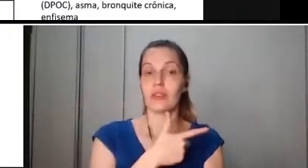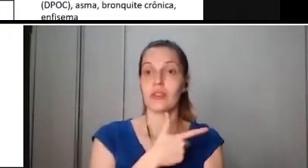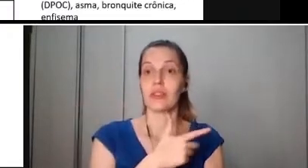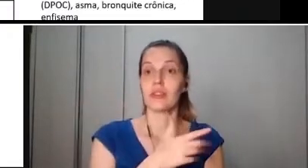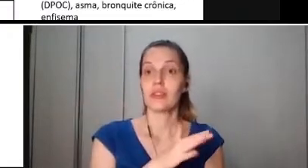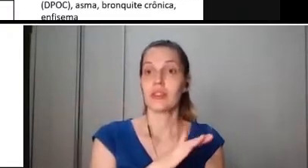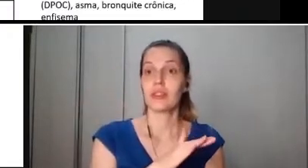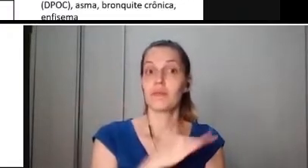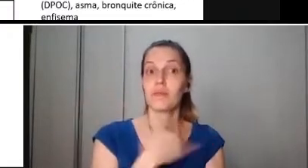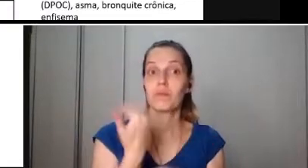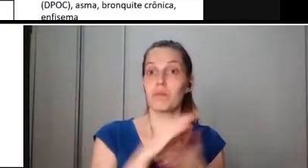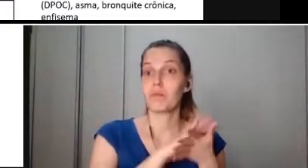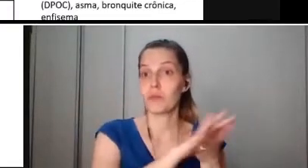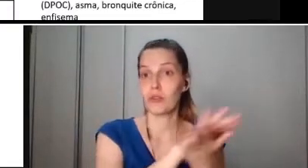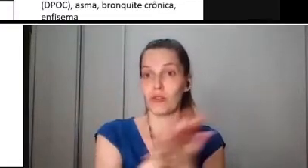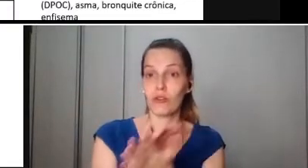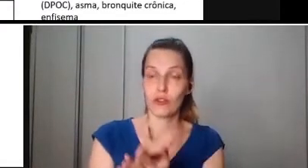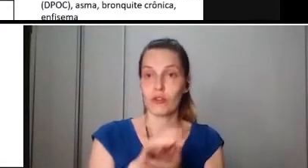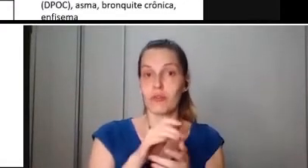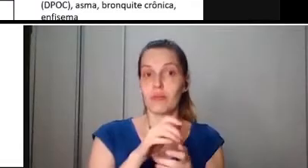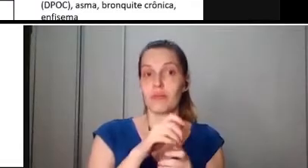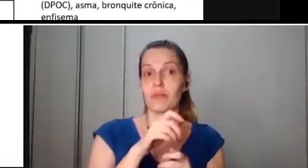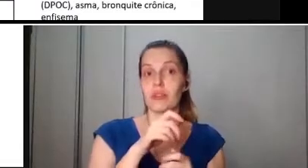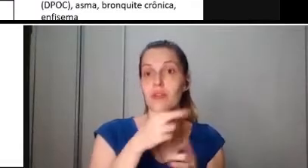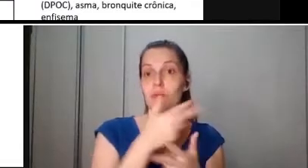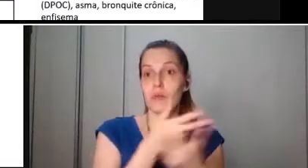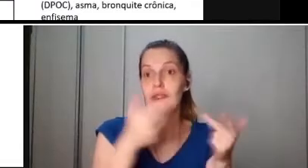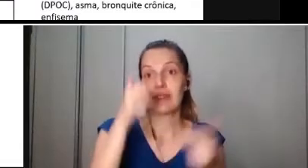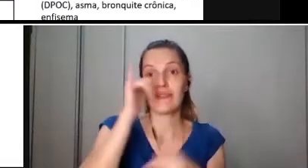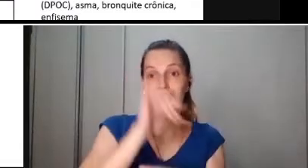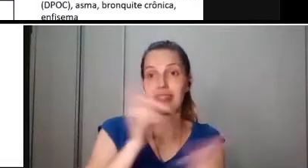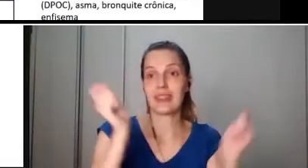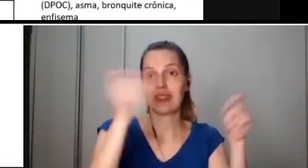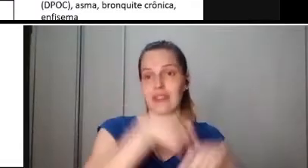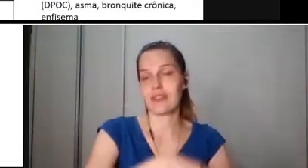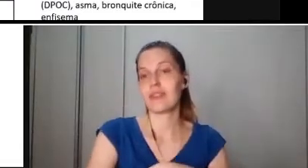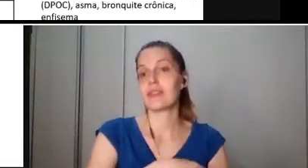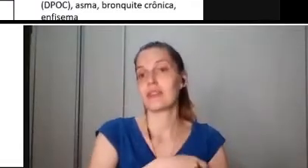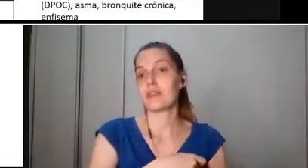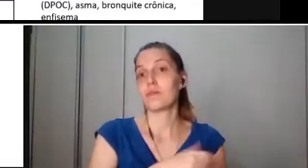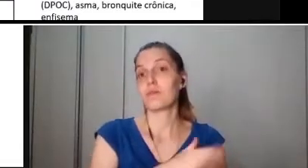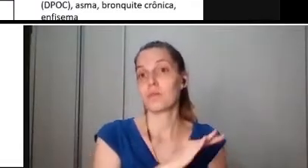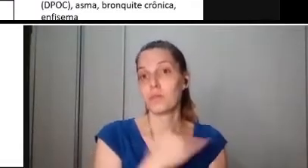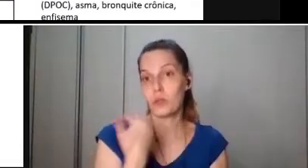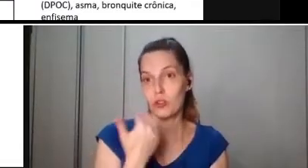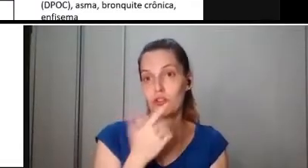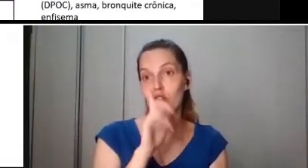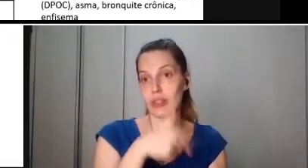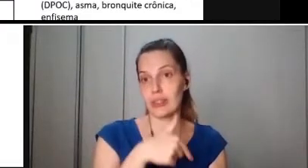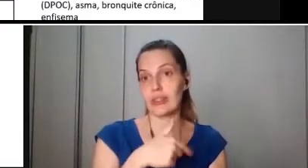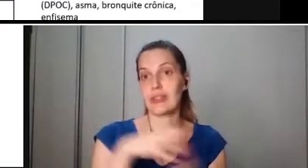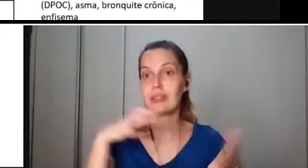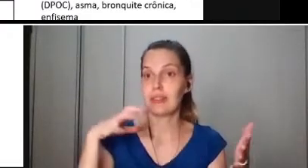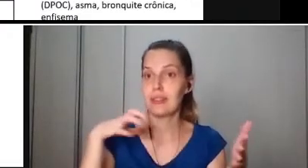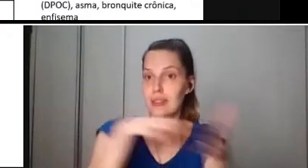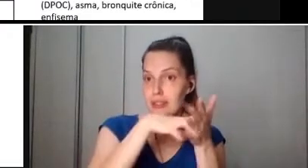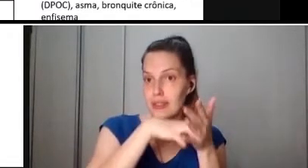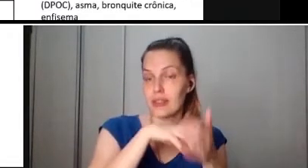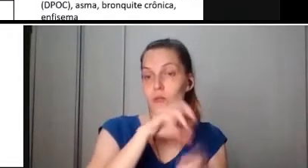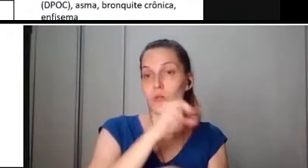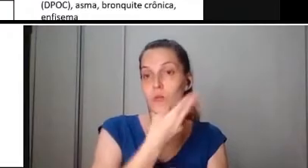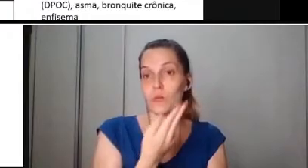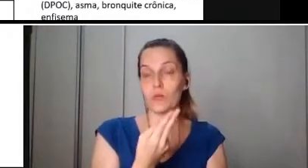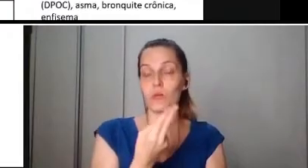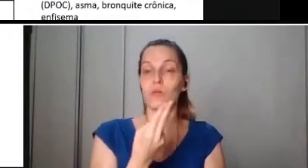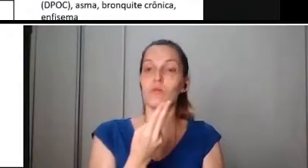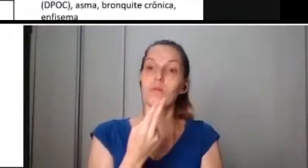principais matadores, causas evitáveis de morte no Brasil, que são homicídio e batida no trânsito. Matou mais,